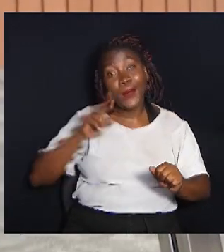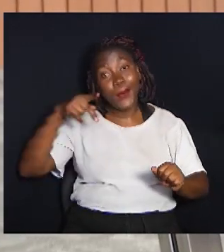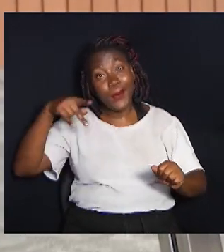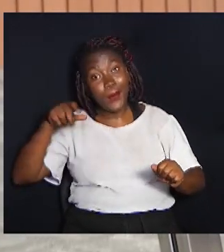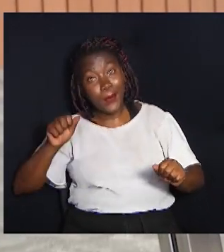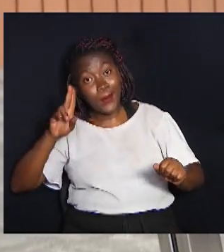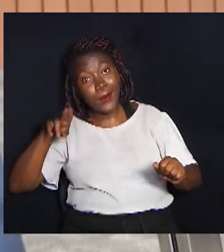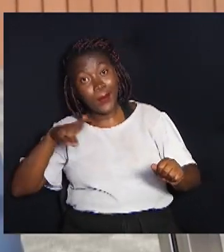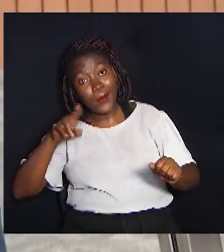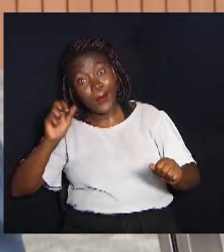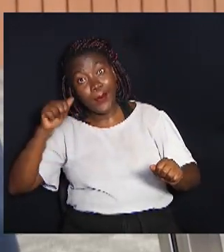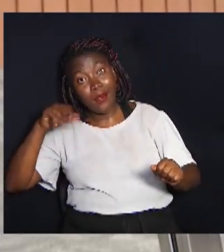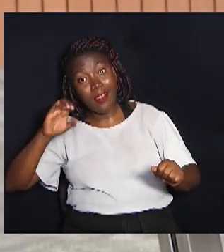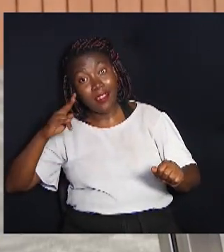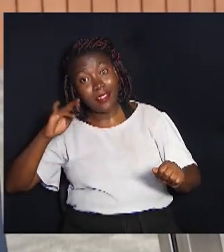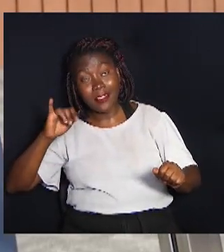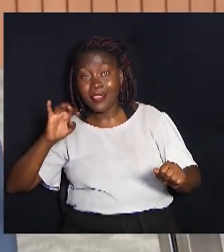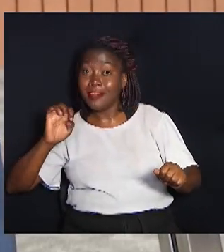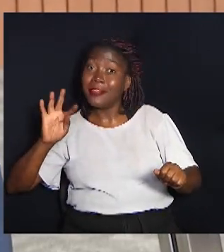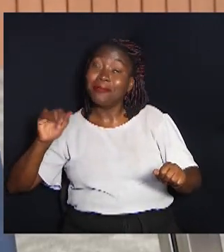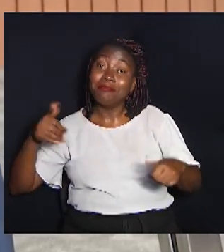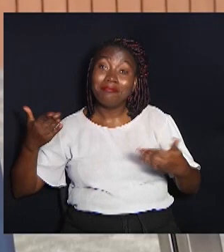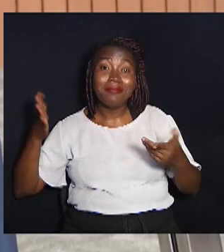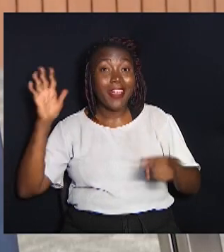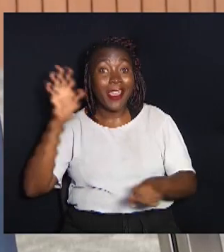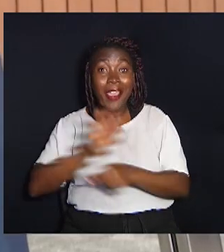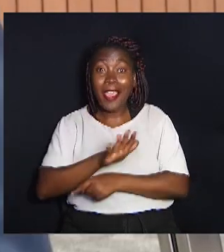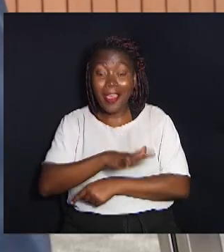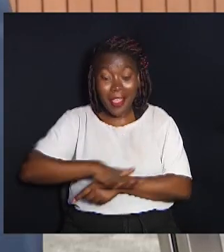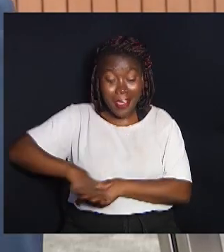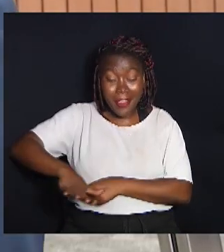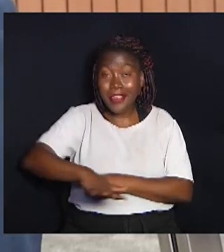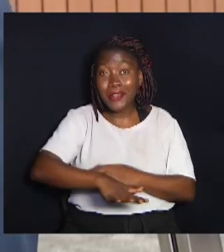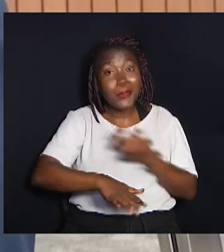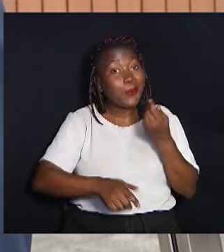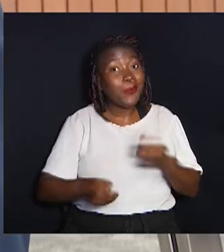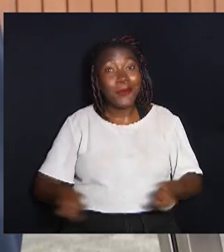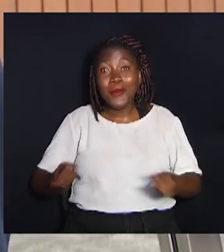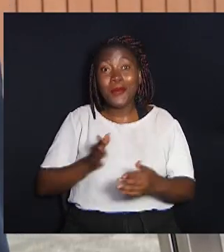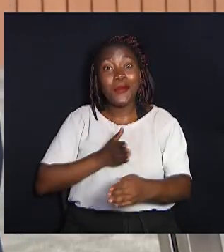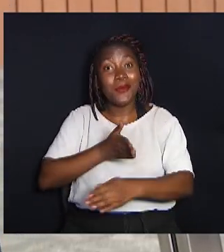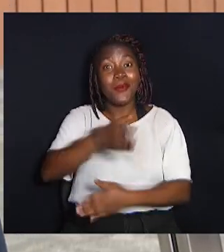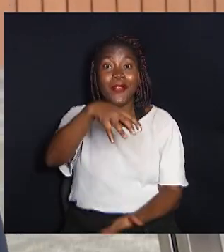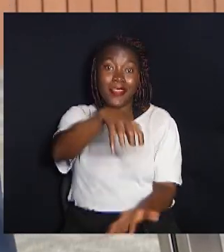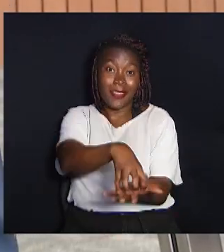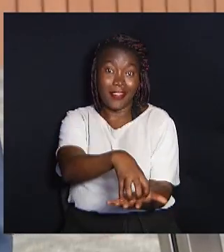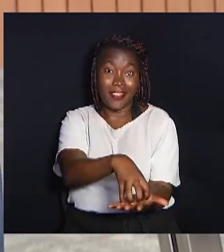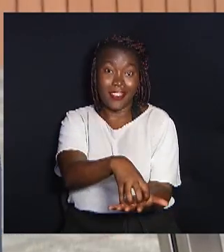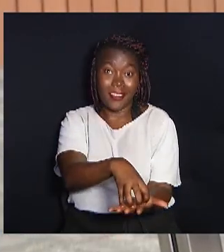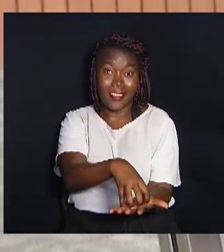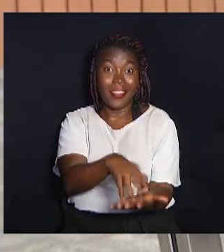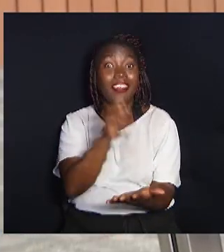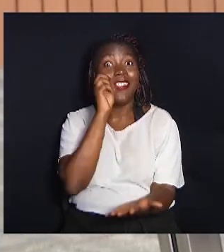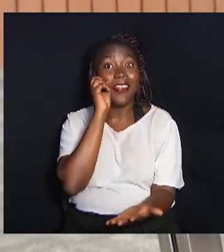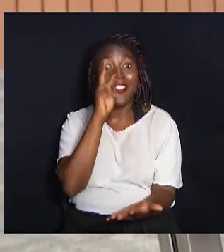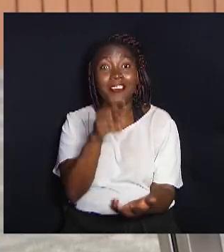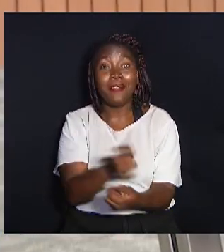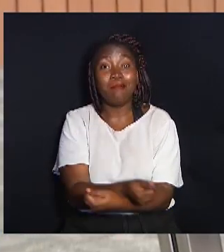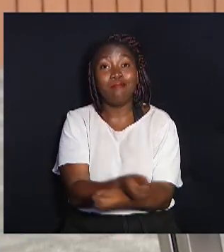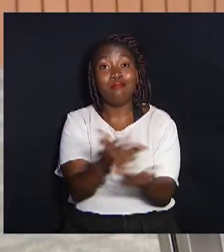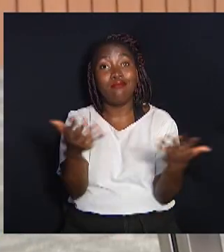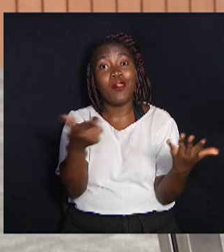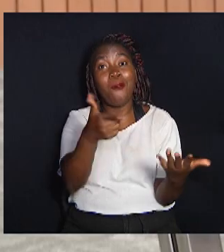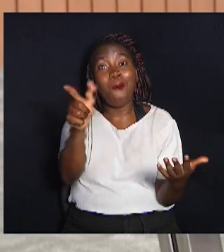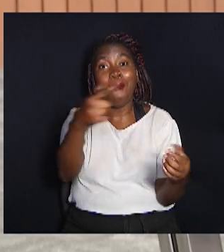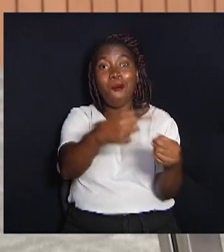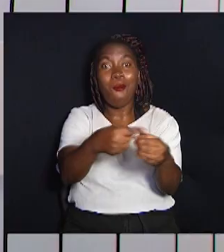Anchieta. Então você ajuda aquela região sem ter que ir para o centro da cidade de Campinas para ver essa distribuição para os outros